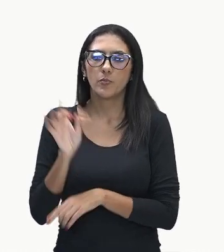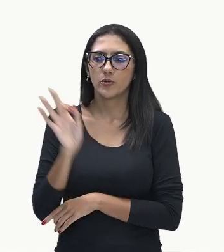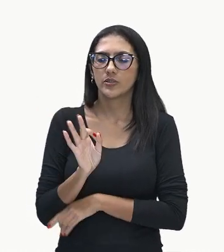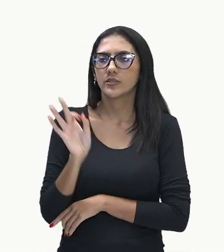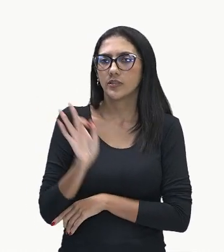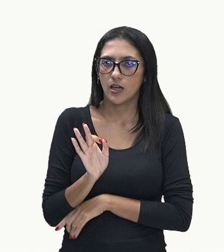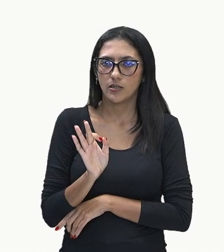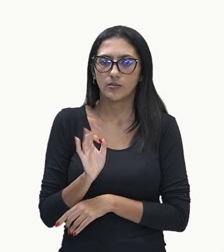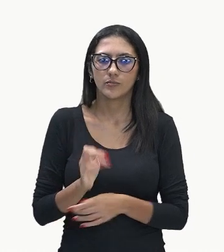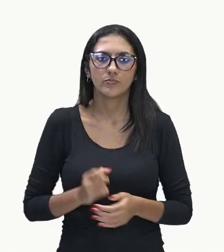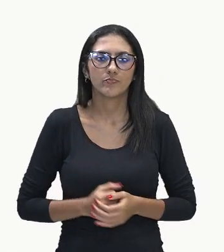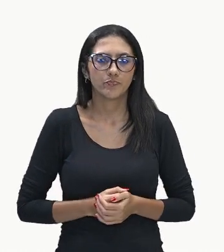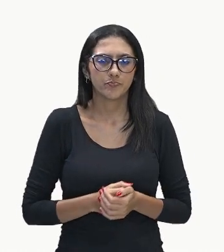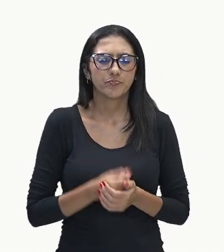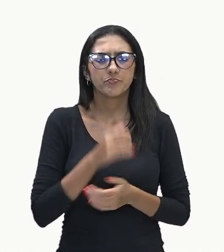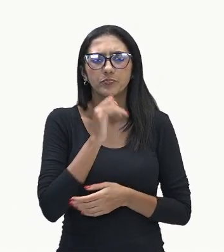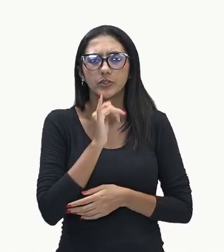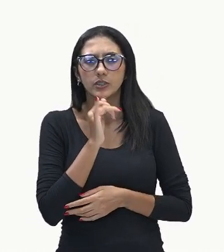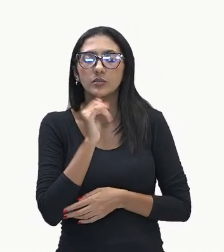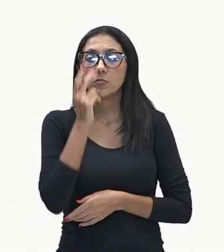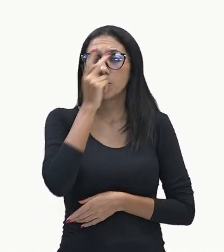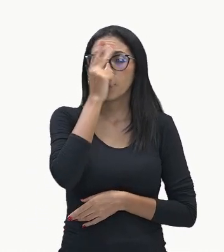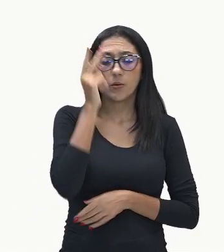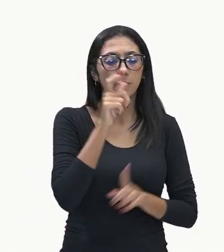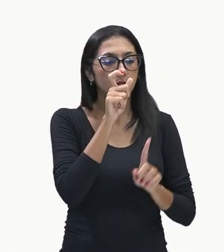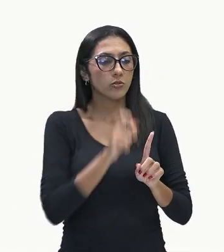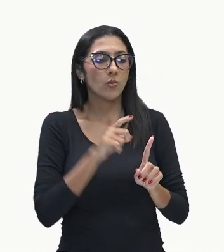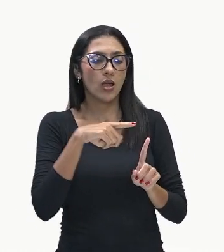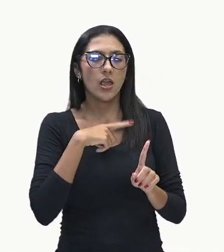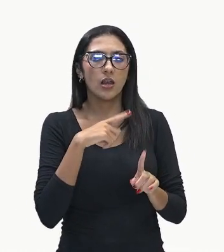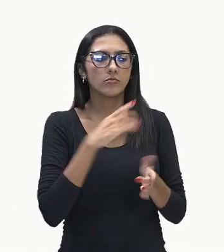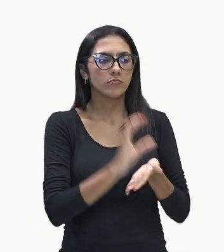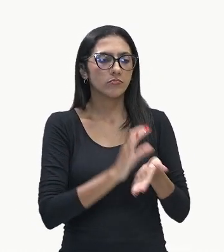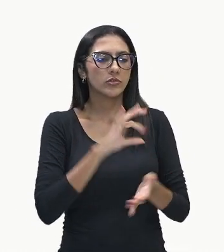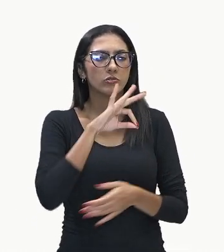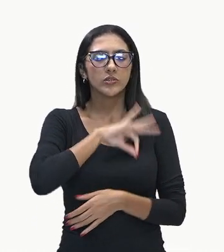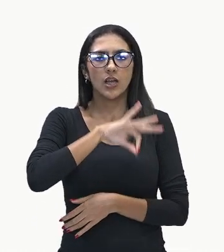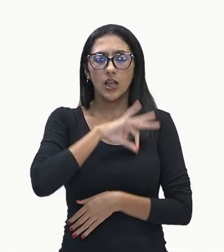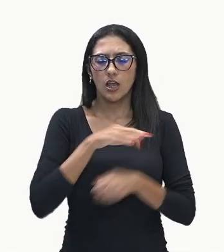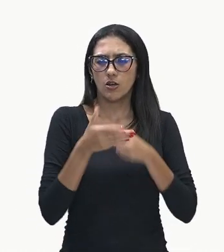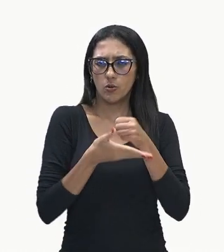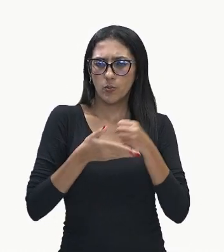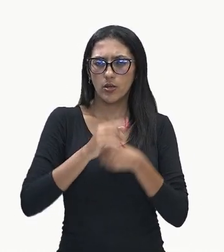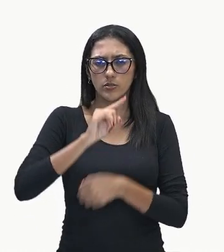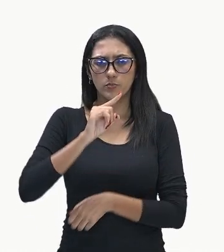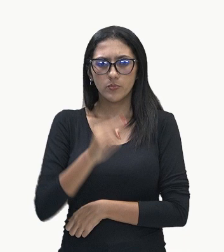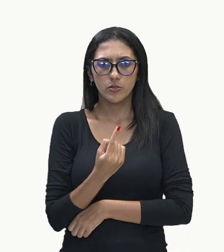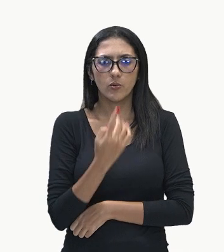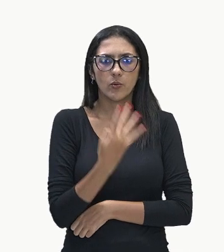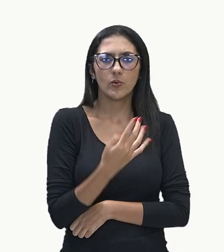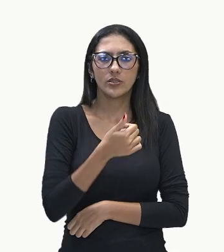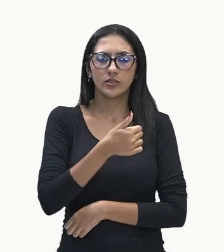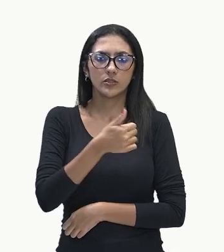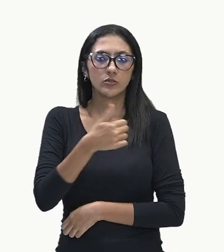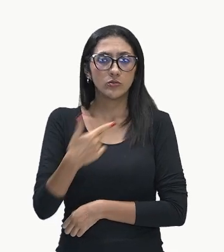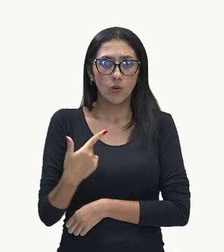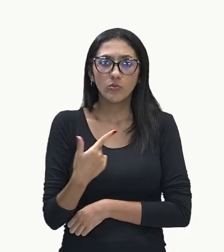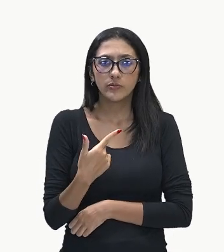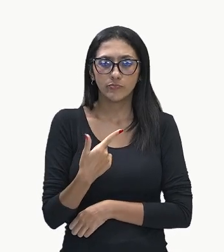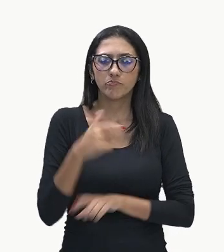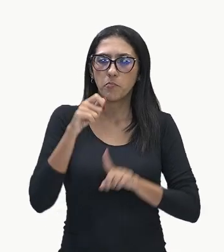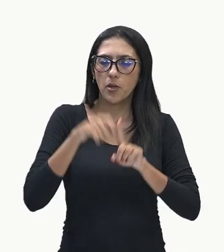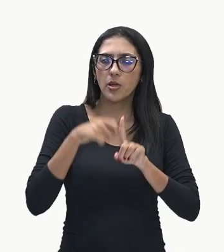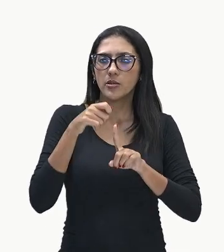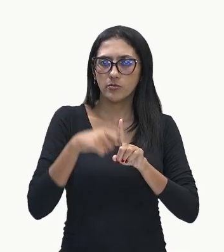exemplo, suponha que um vendedor receba um salário base de R$ 1.412 por mês, o